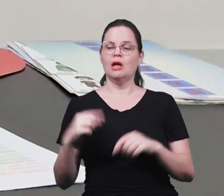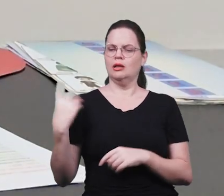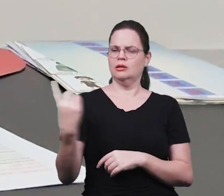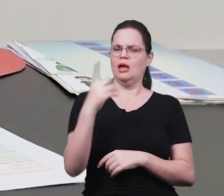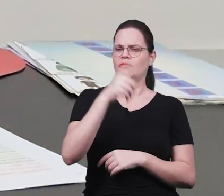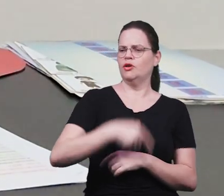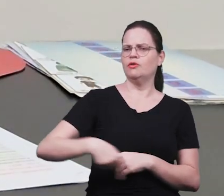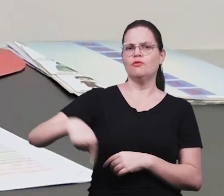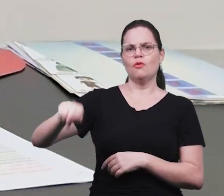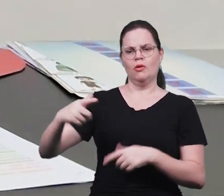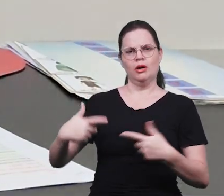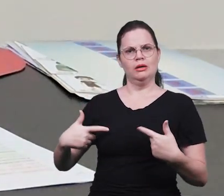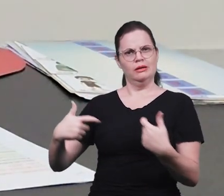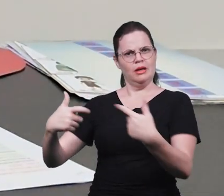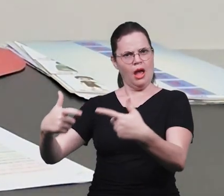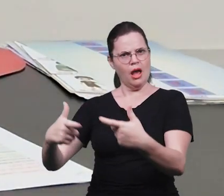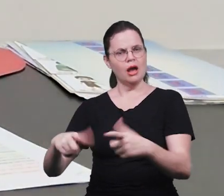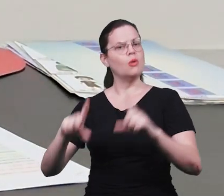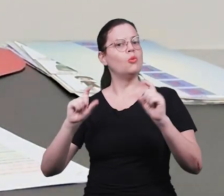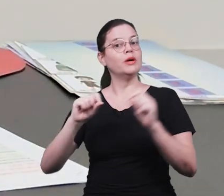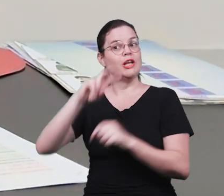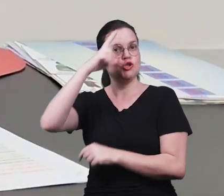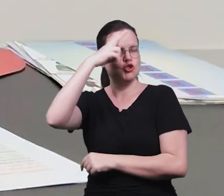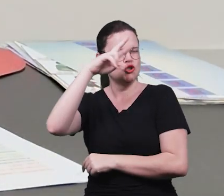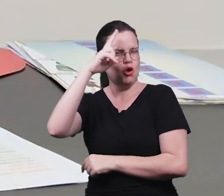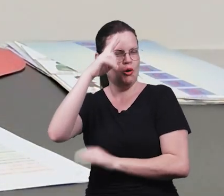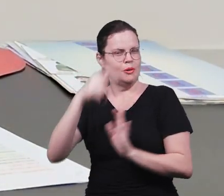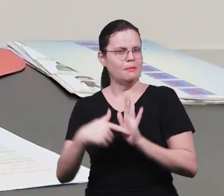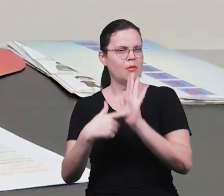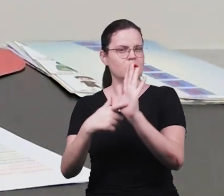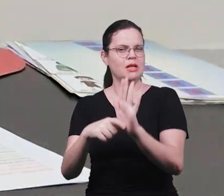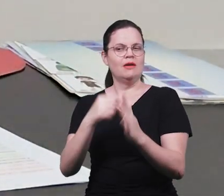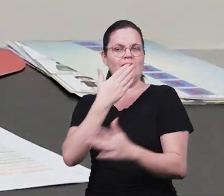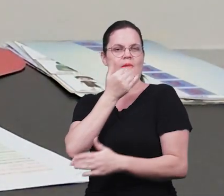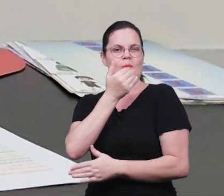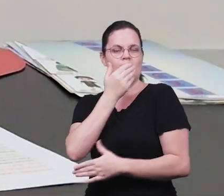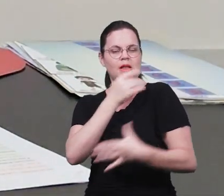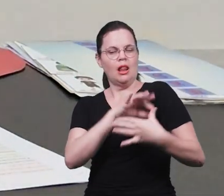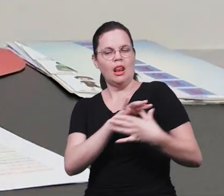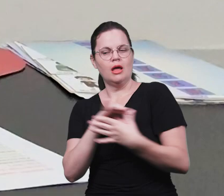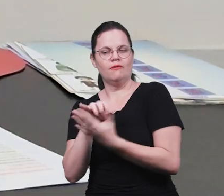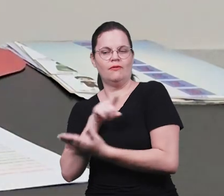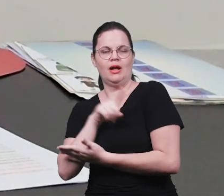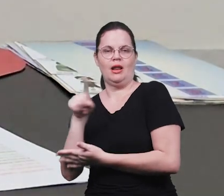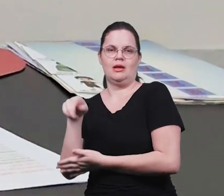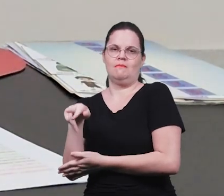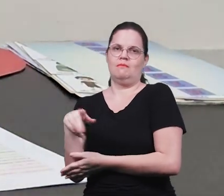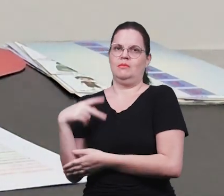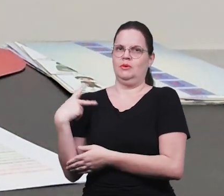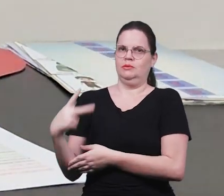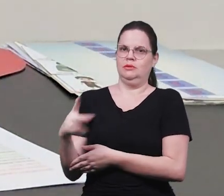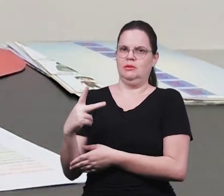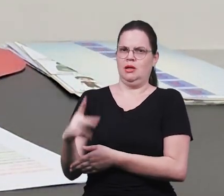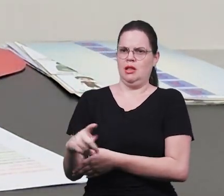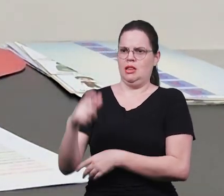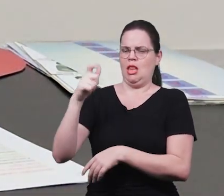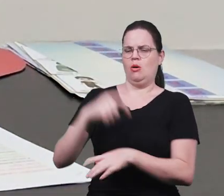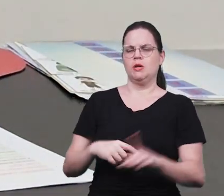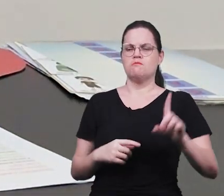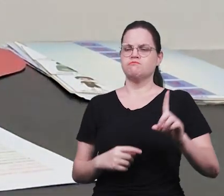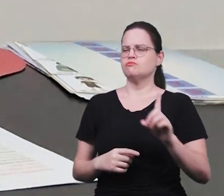seus irmãos. E quando Davi chegou lá na guerra, ele viu que havia um